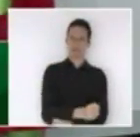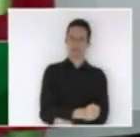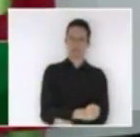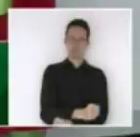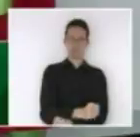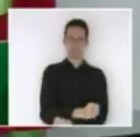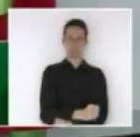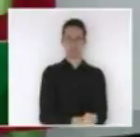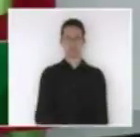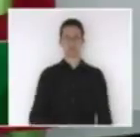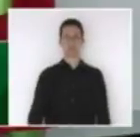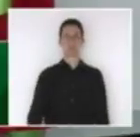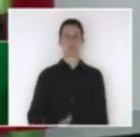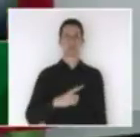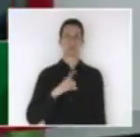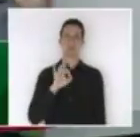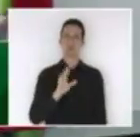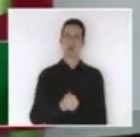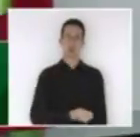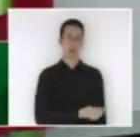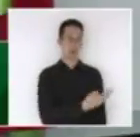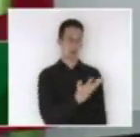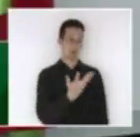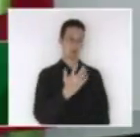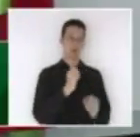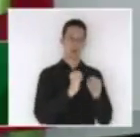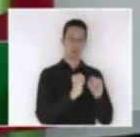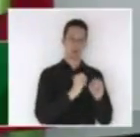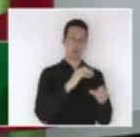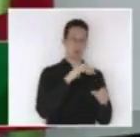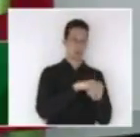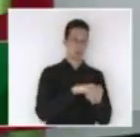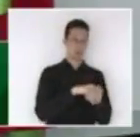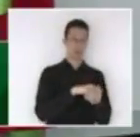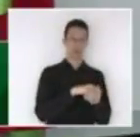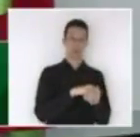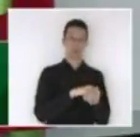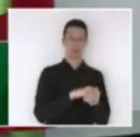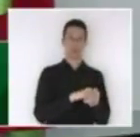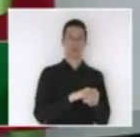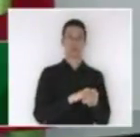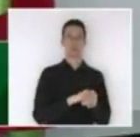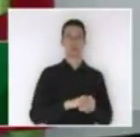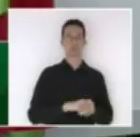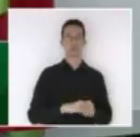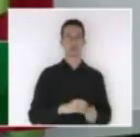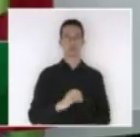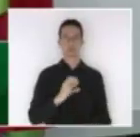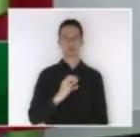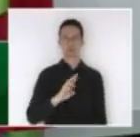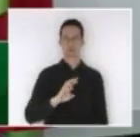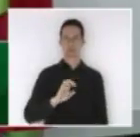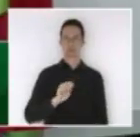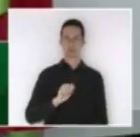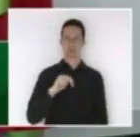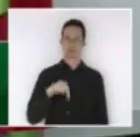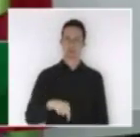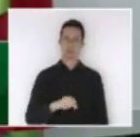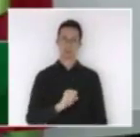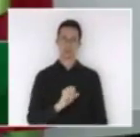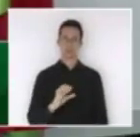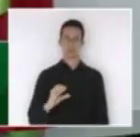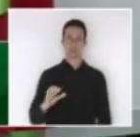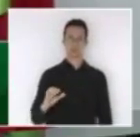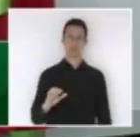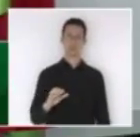apenas alguns podem votar, não têm o direito de ser votado. E o CREA, em Santa Catarina, em todos os